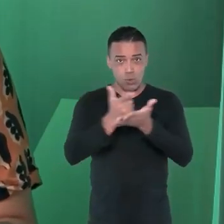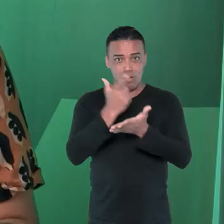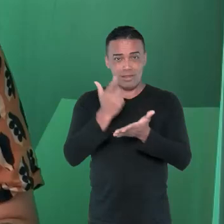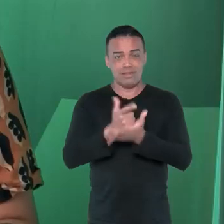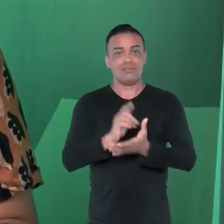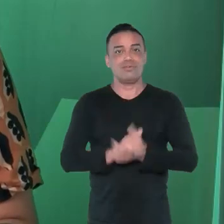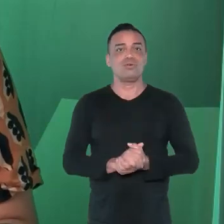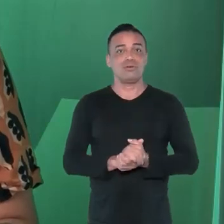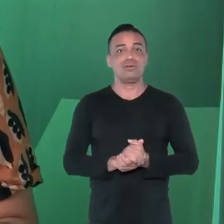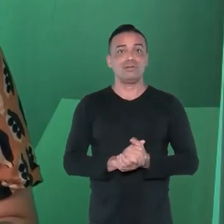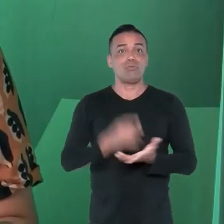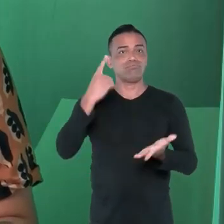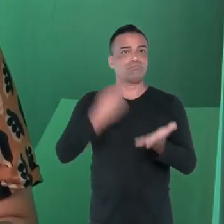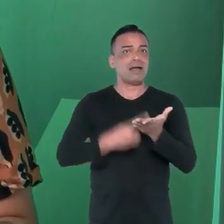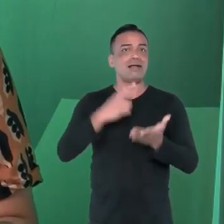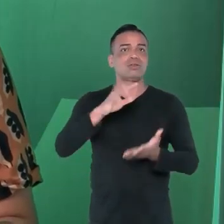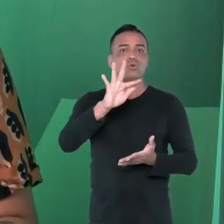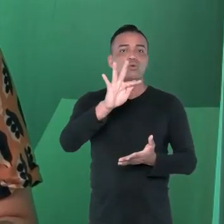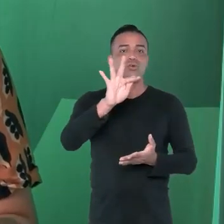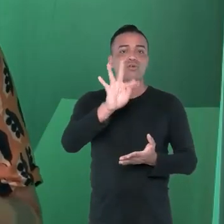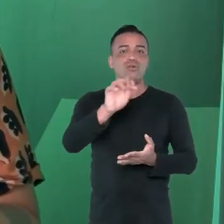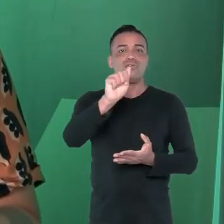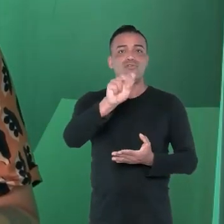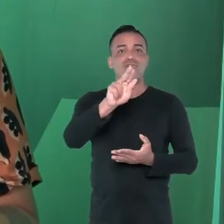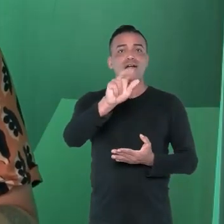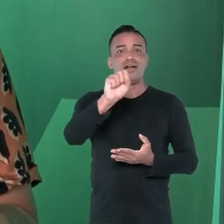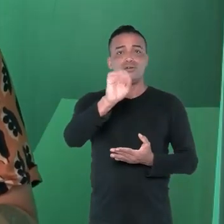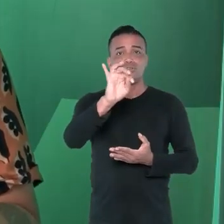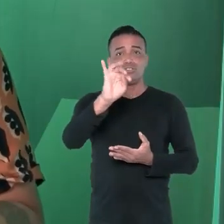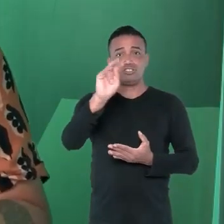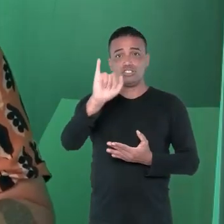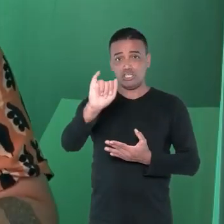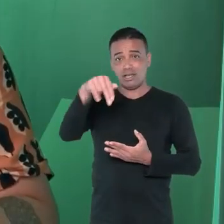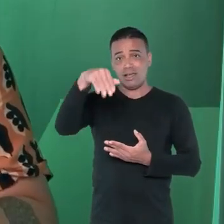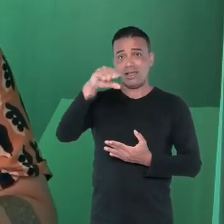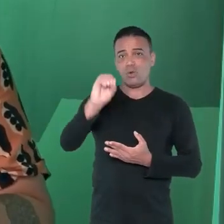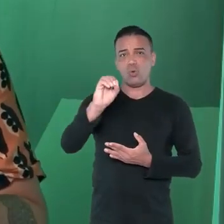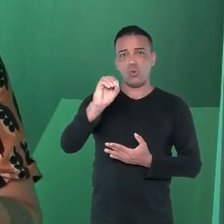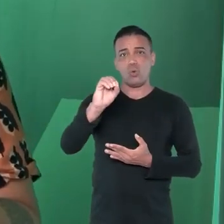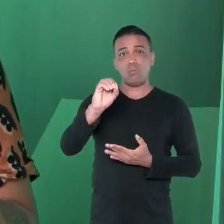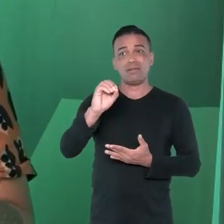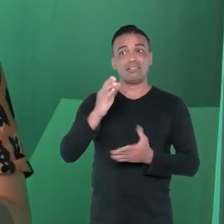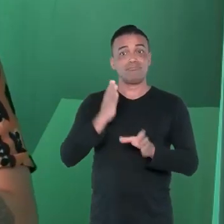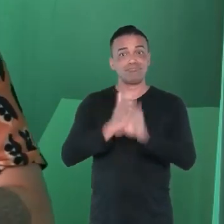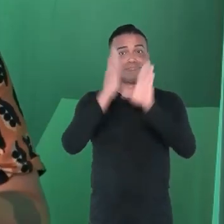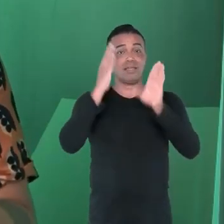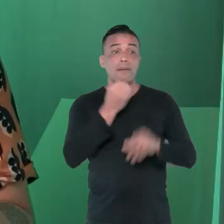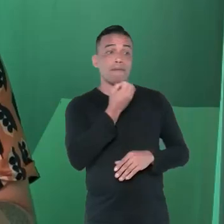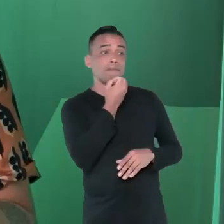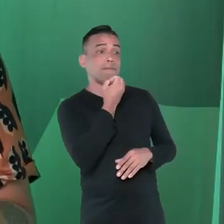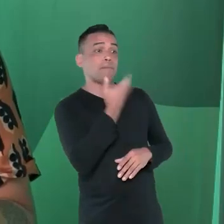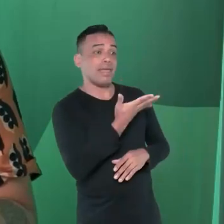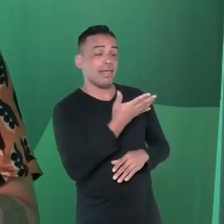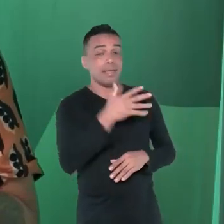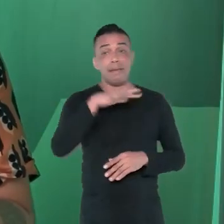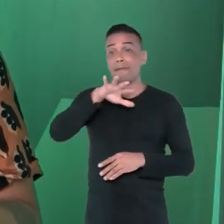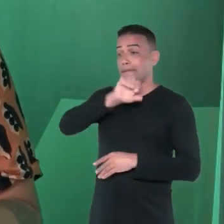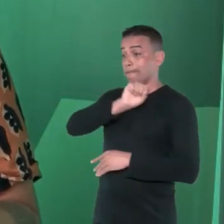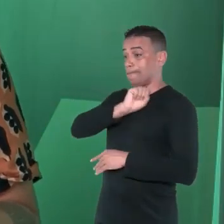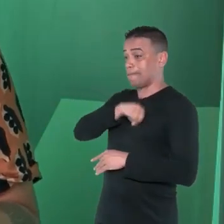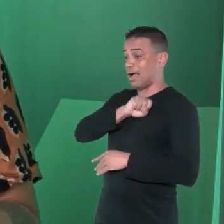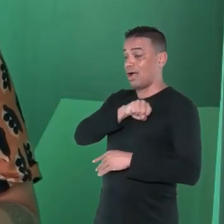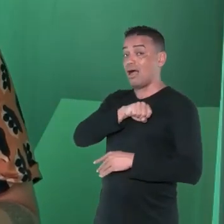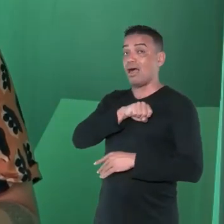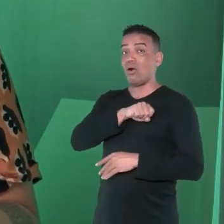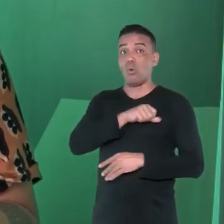Pacto Faustiano, né, não só o pacto, né, mas esse embate entre o bem e o mal, me parecem